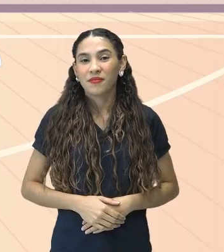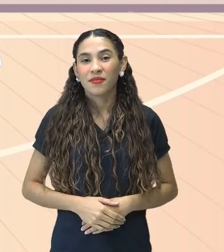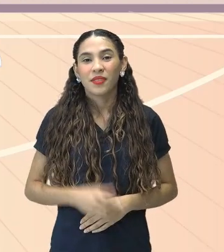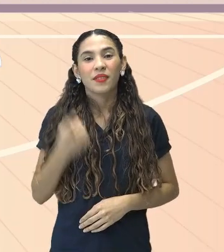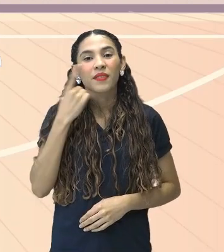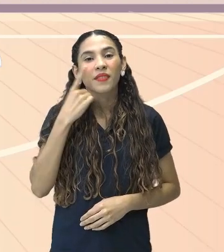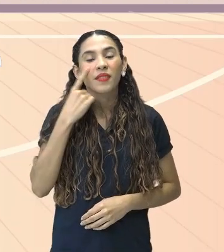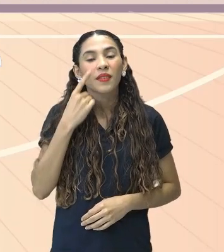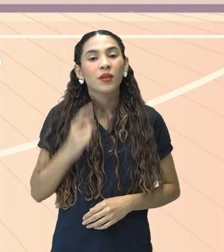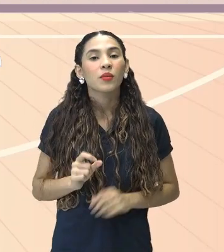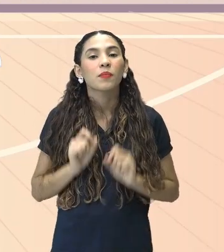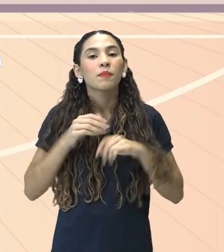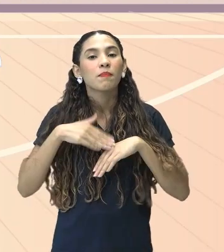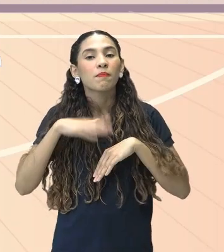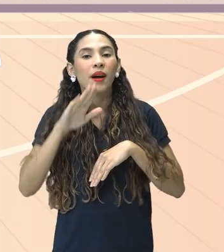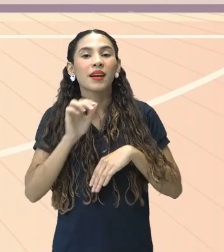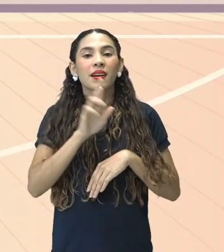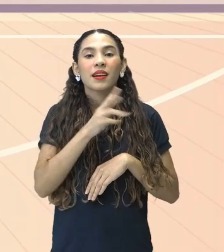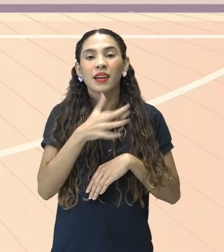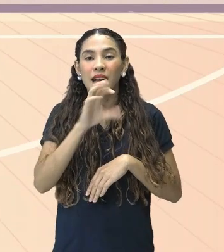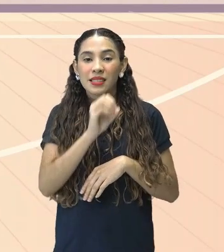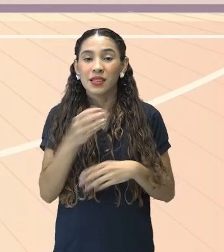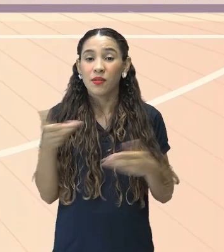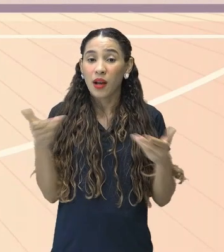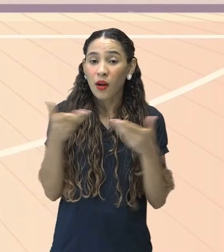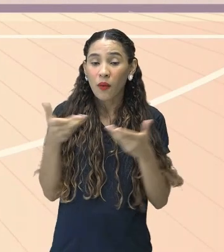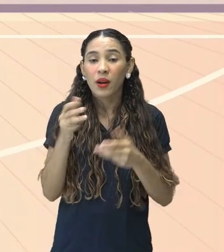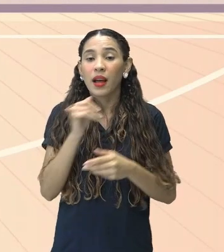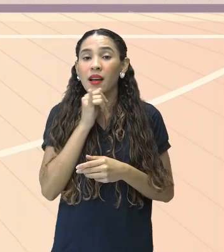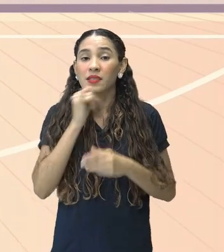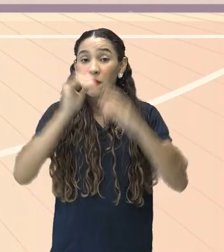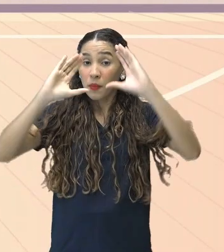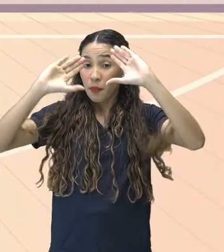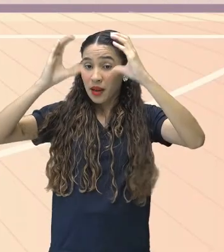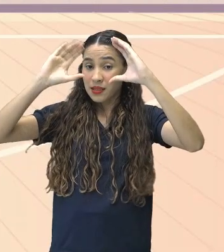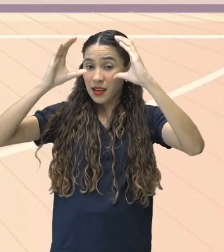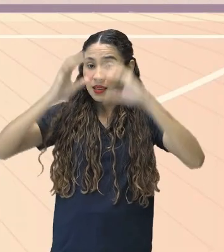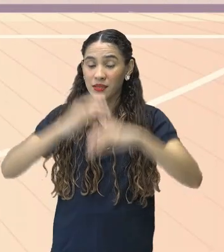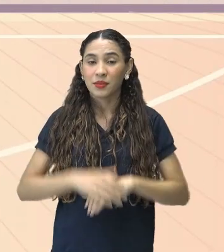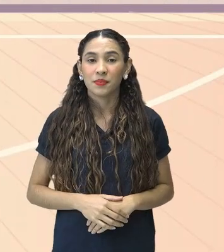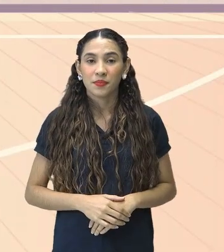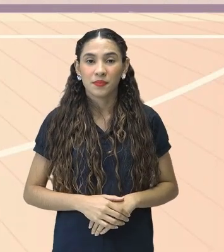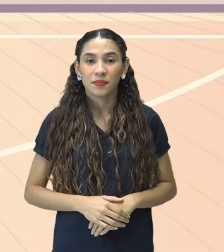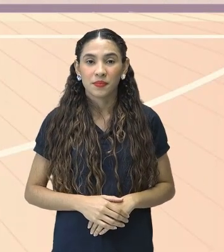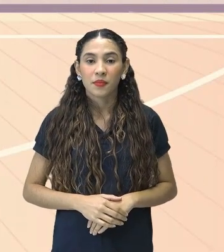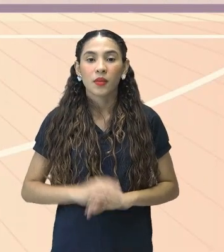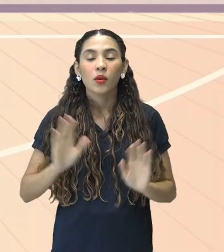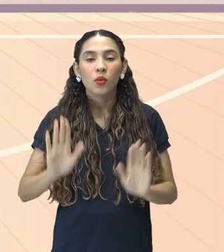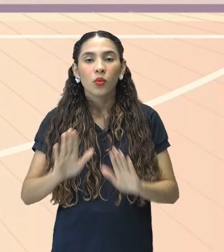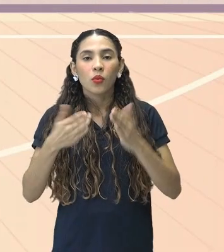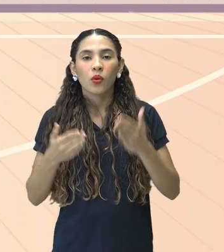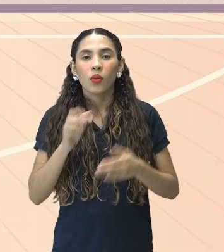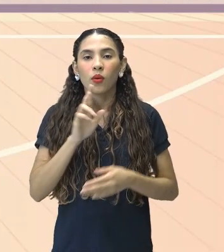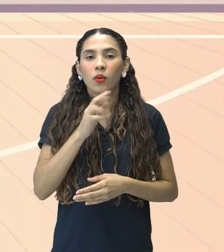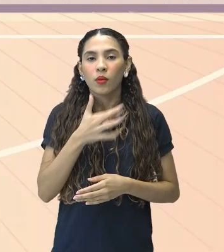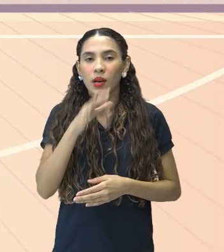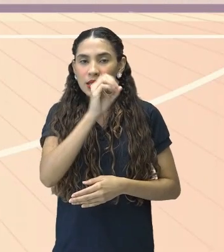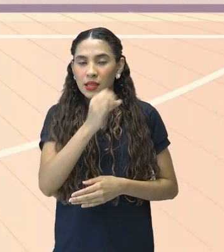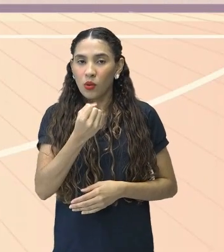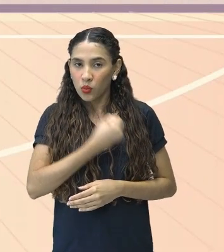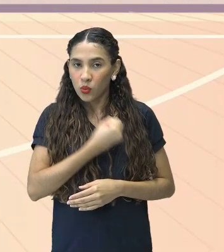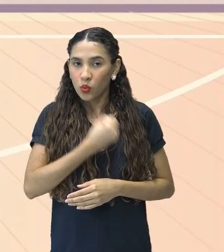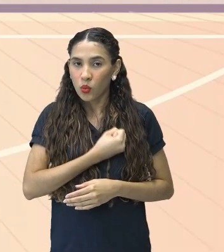aí verificar mais uma razão, agora no caso do nosso basquete. Olha aí, qual é a razão entre o número